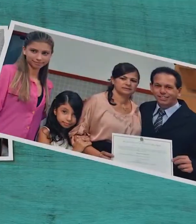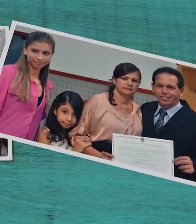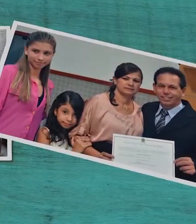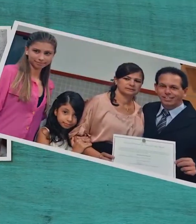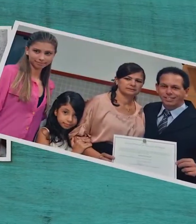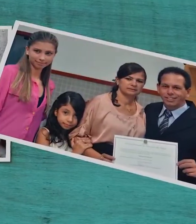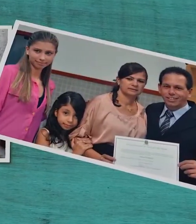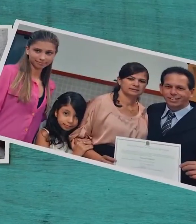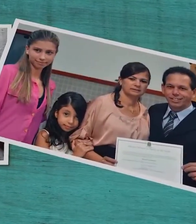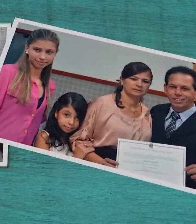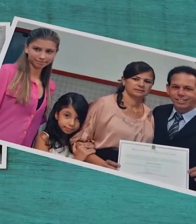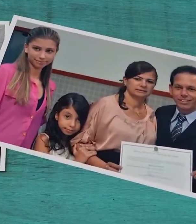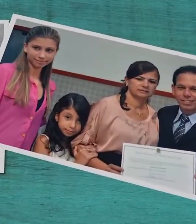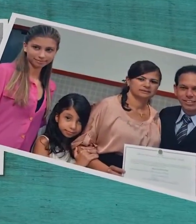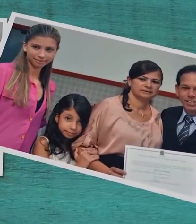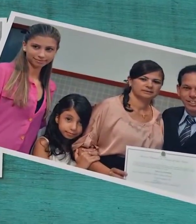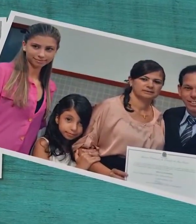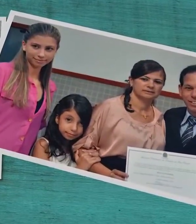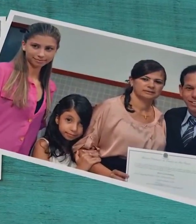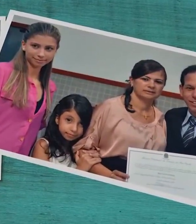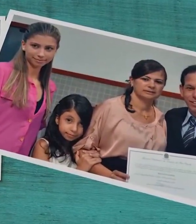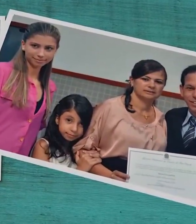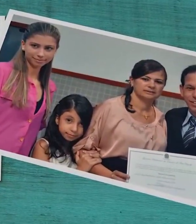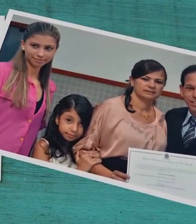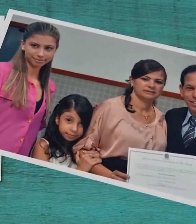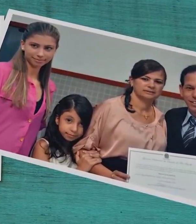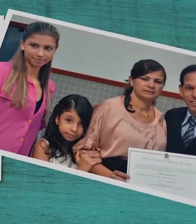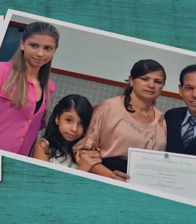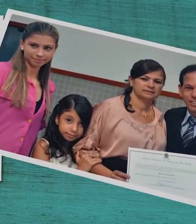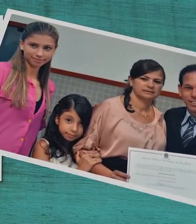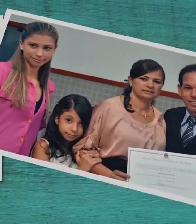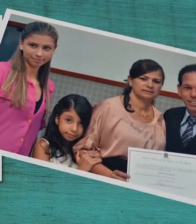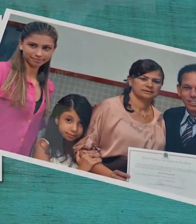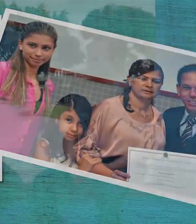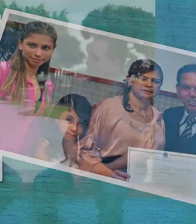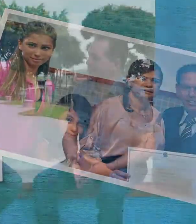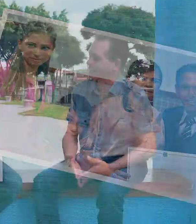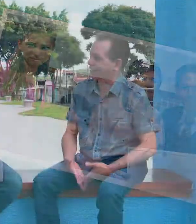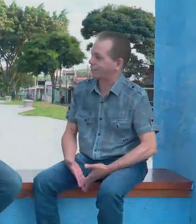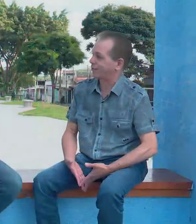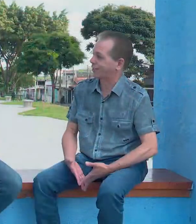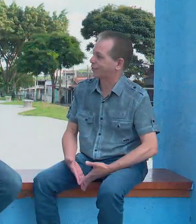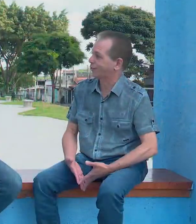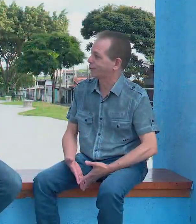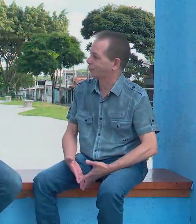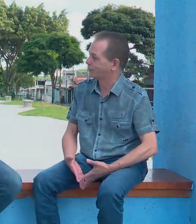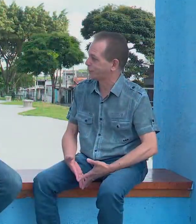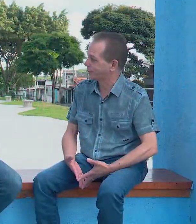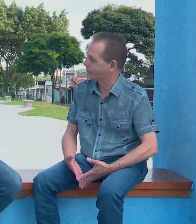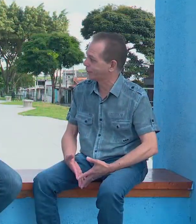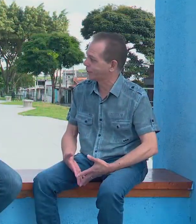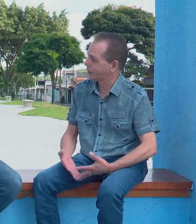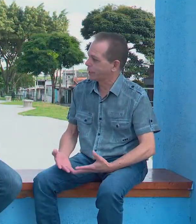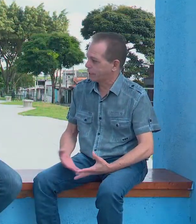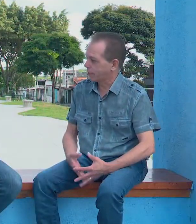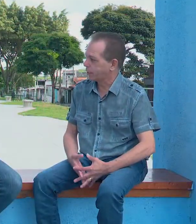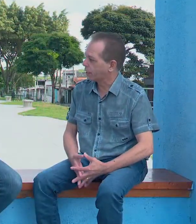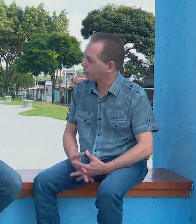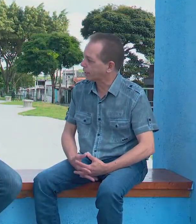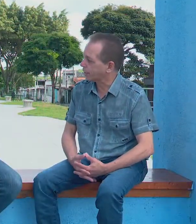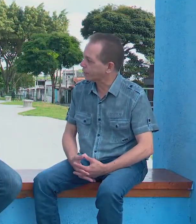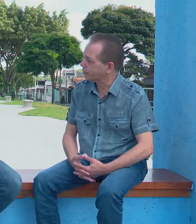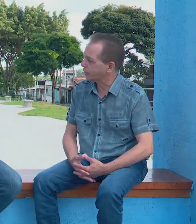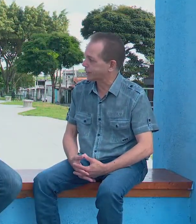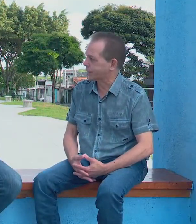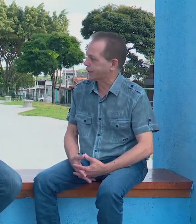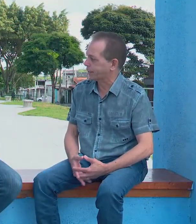Stephanie com 28 e a Camille com 22. Tá, como eu falei, as 2 nasceram aqui no Rio Comprido. E